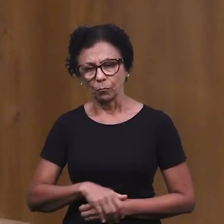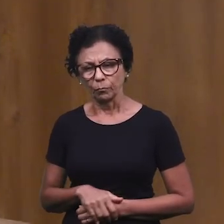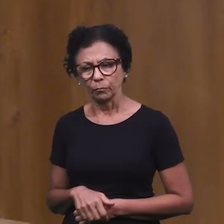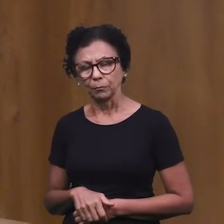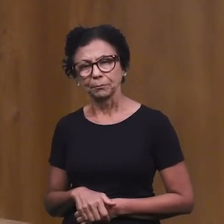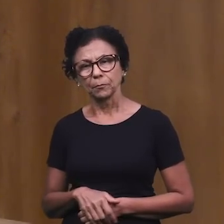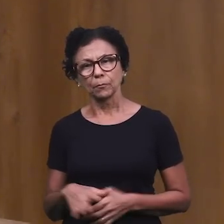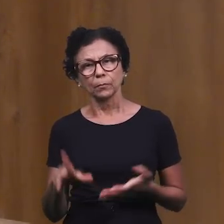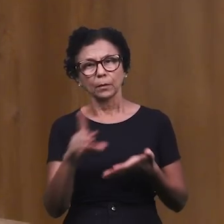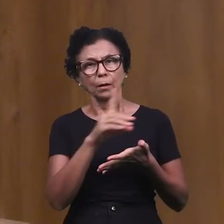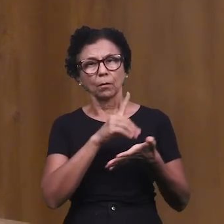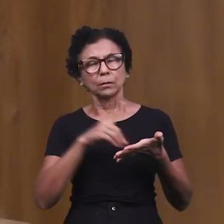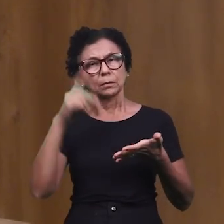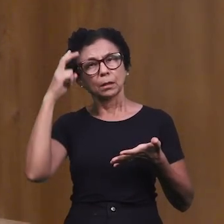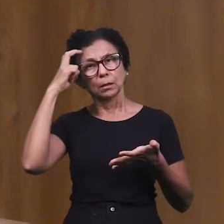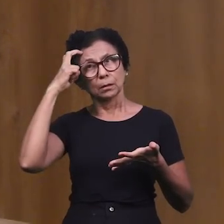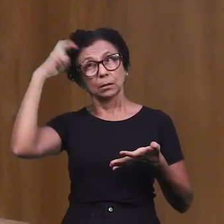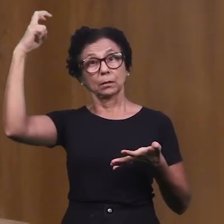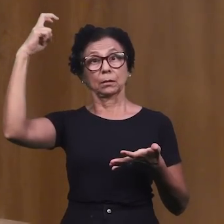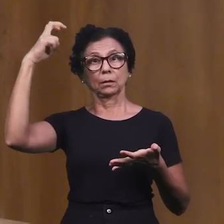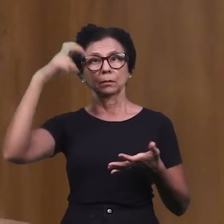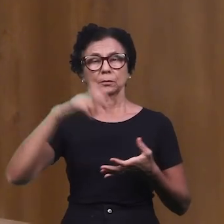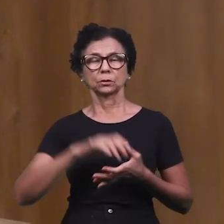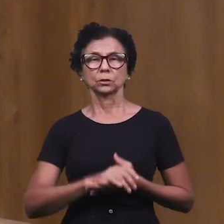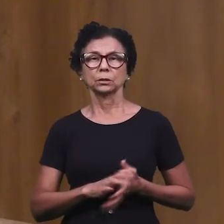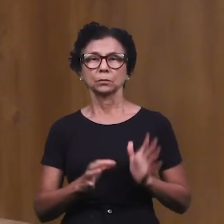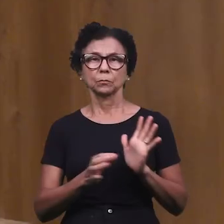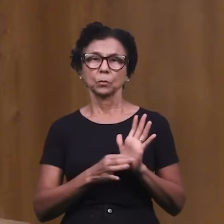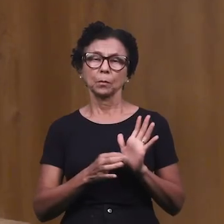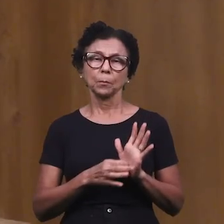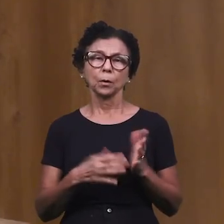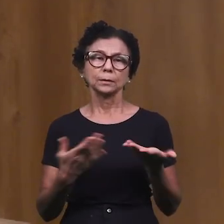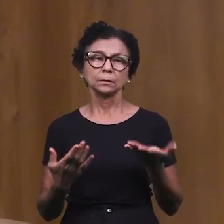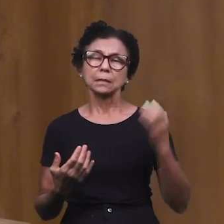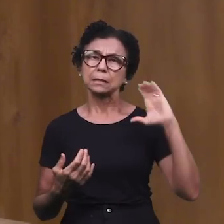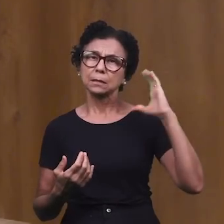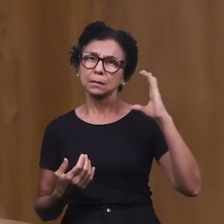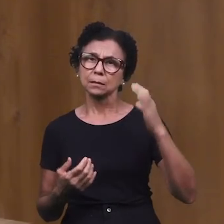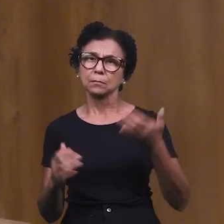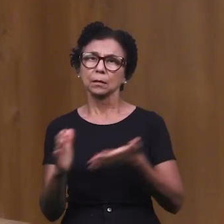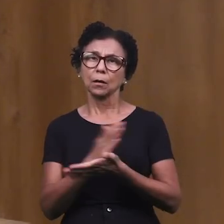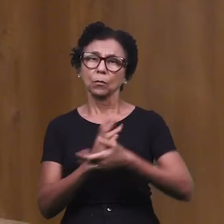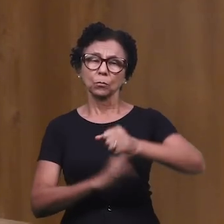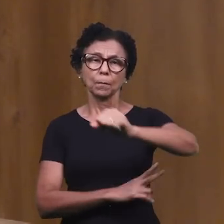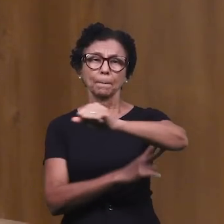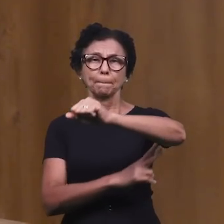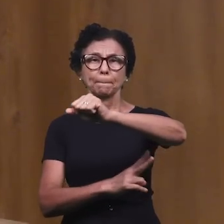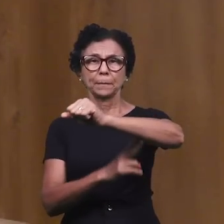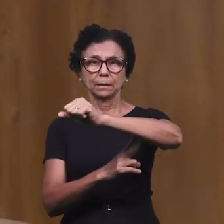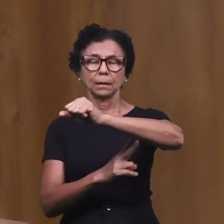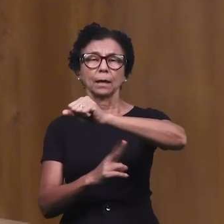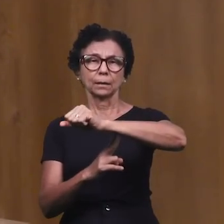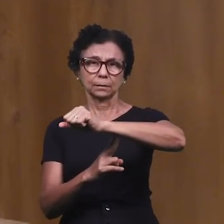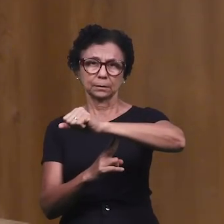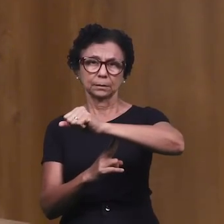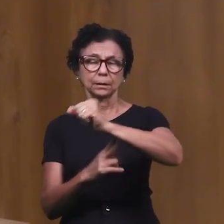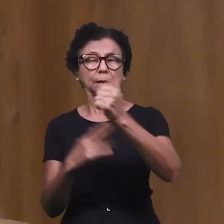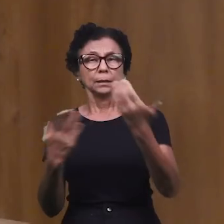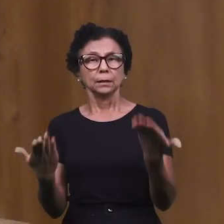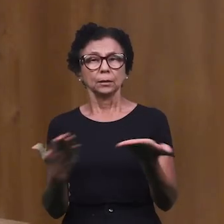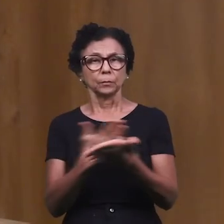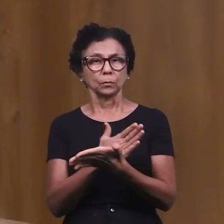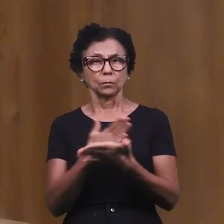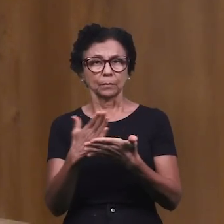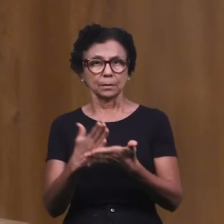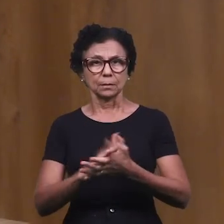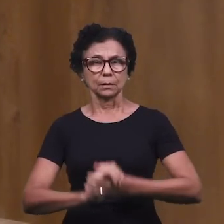Que o design inteligente ela é uma proposta científica e ela tem alguns pilares. Nós vamos falar como uma introdução,